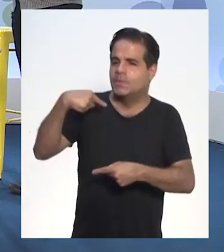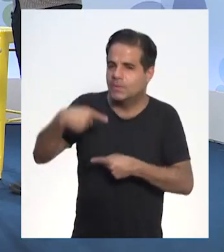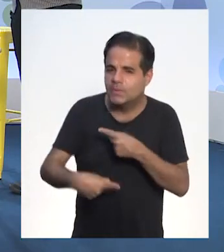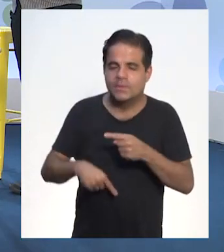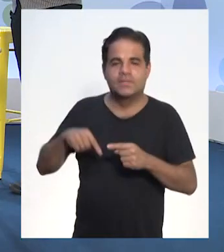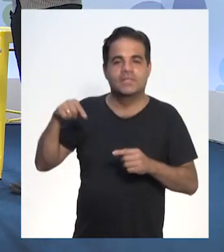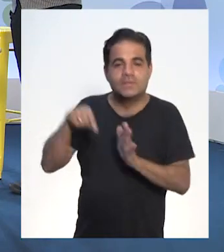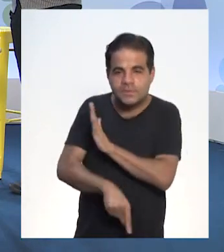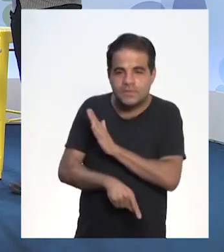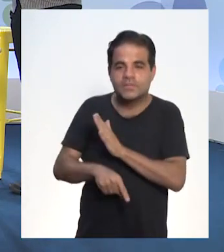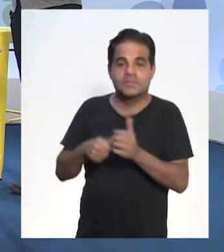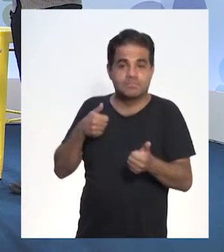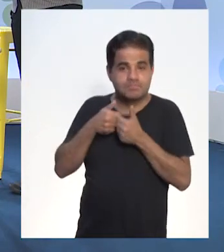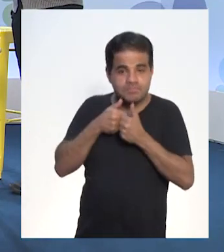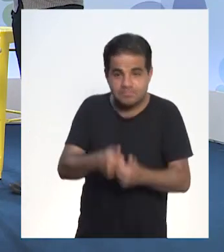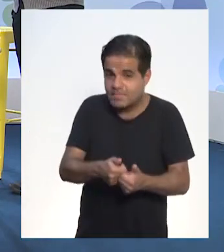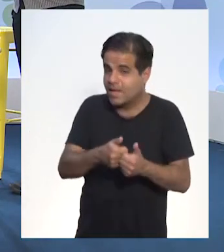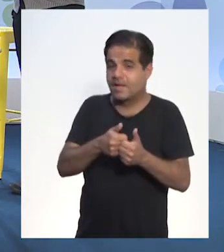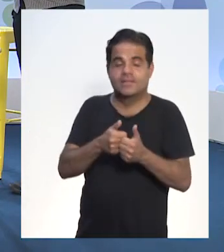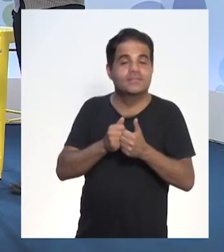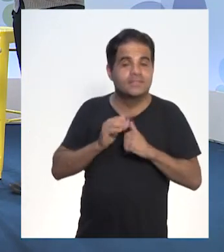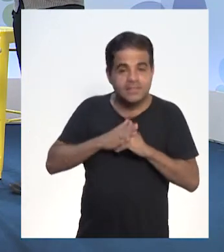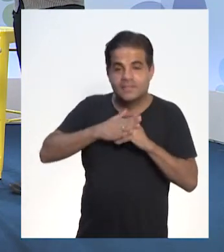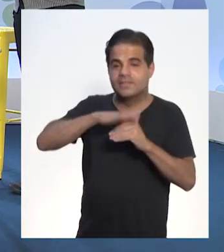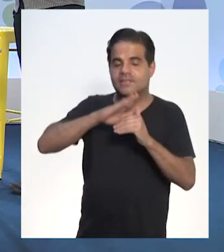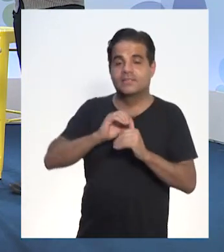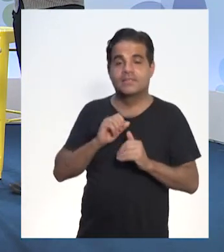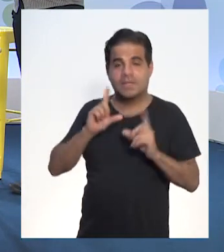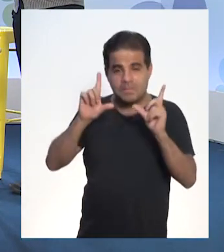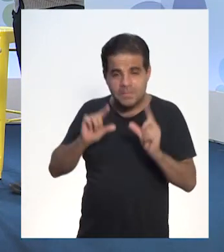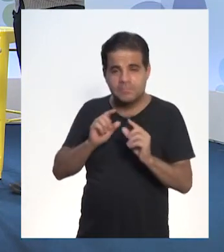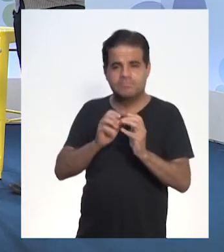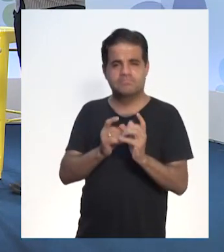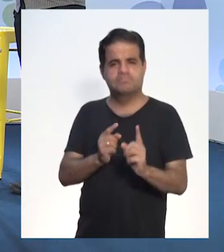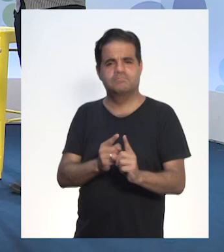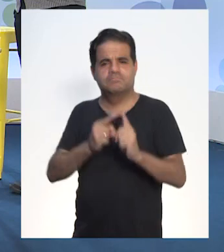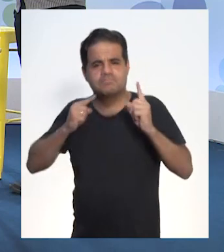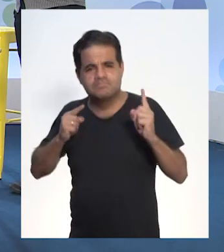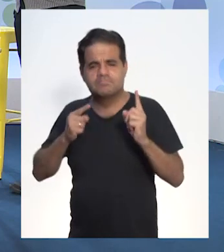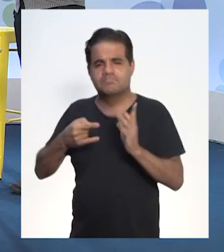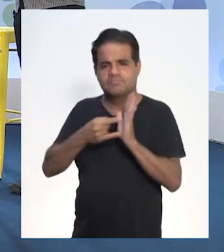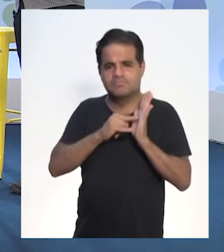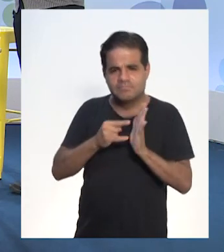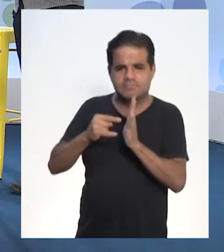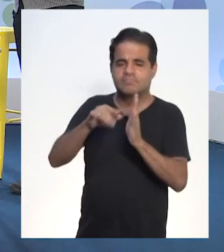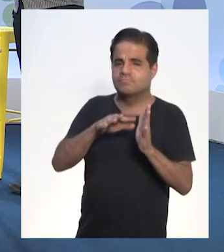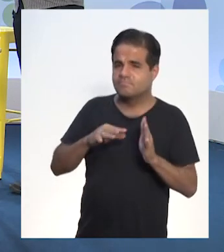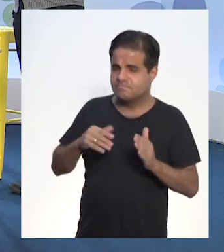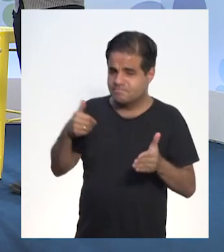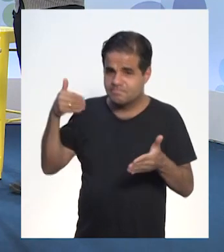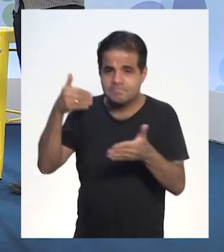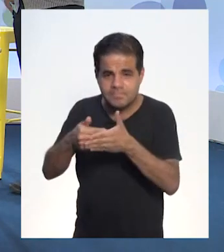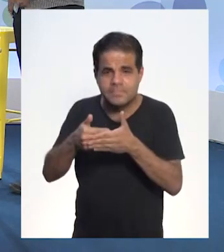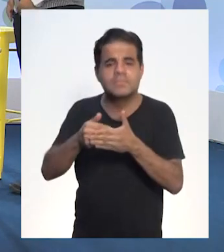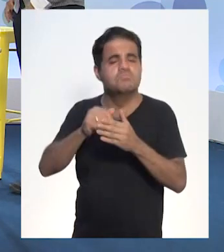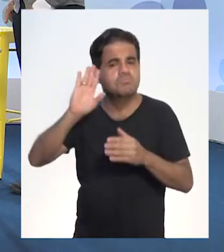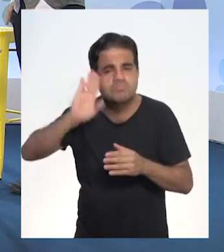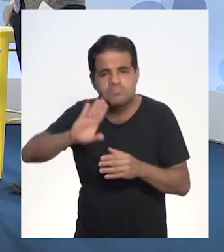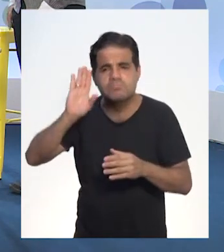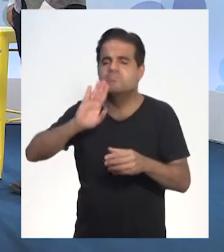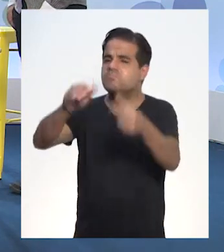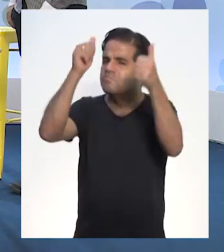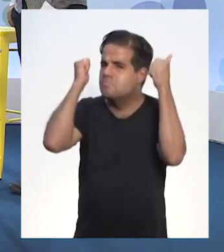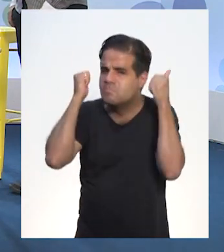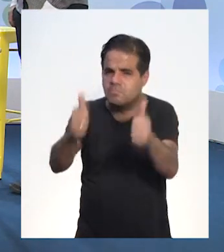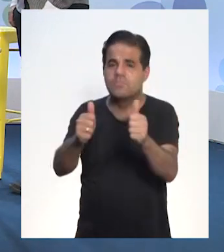quando aproxima, né, fica mais intenso. Ou quando afasta, menos intenso o campo magnético interior da espira. Né? Muito bacana aí o simulador, né,